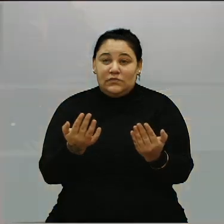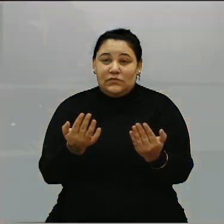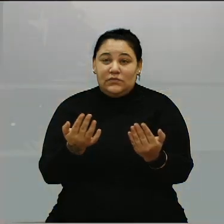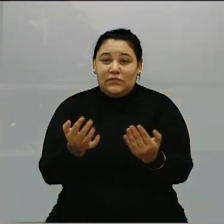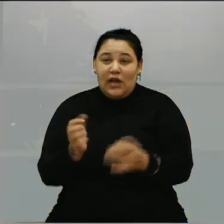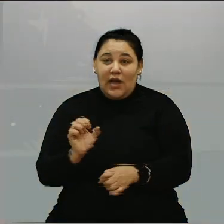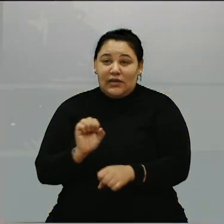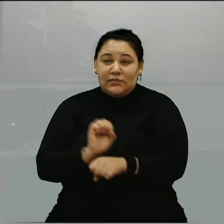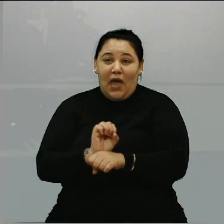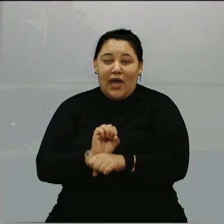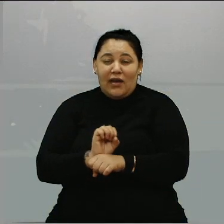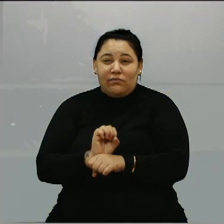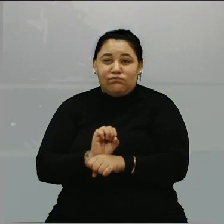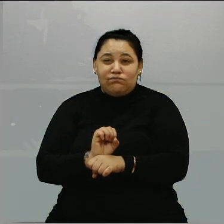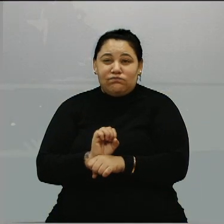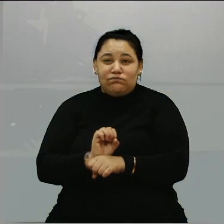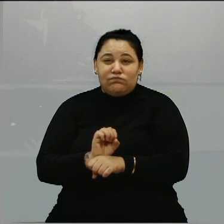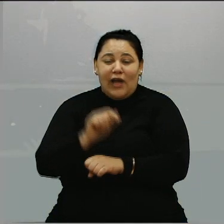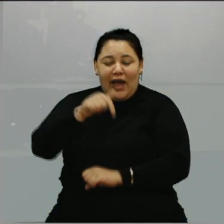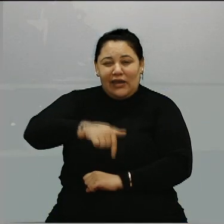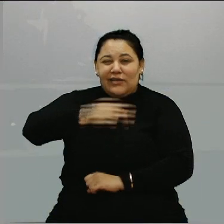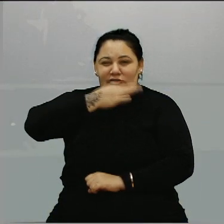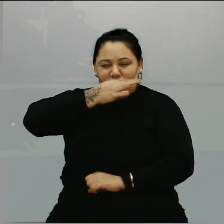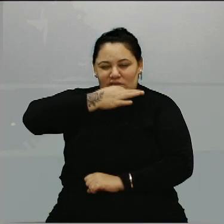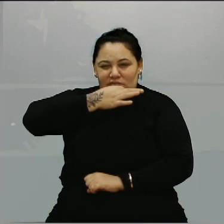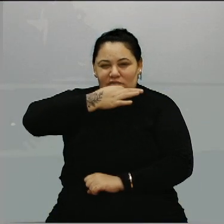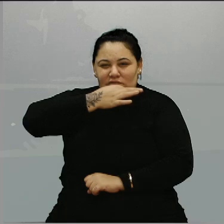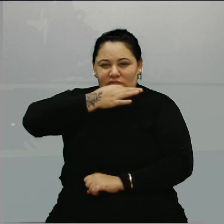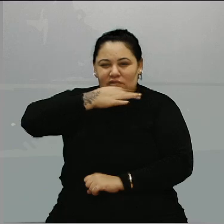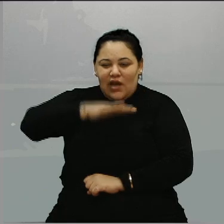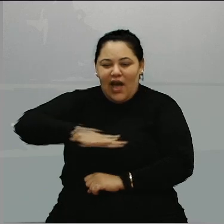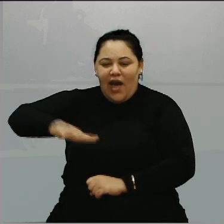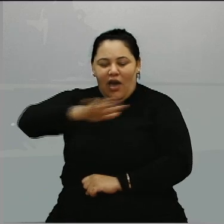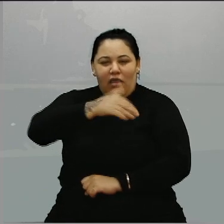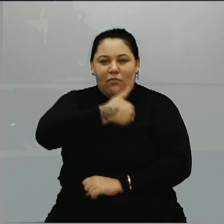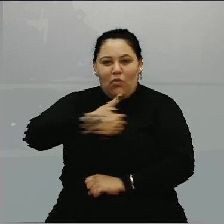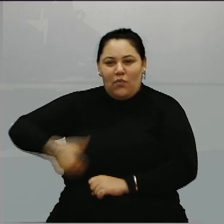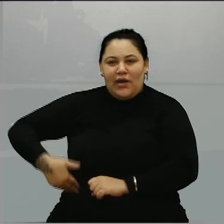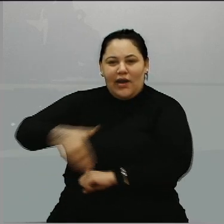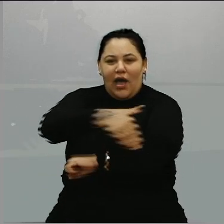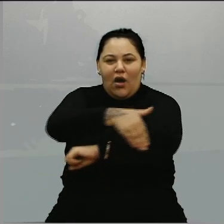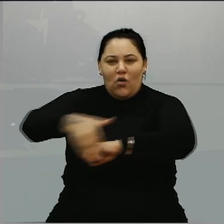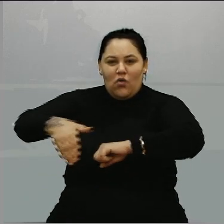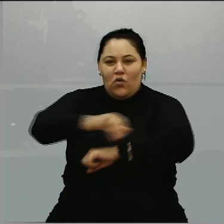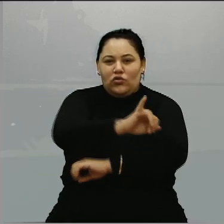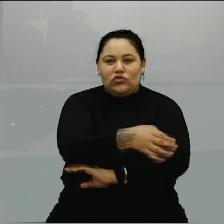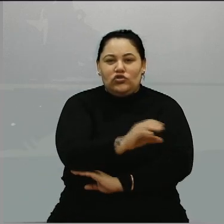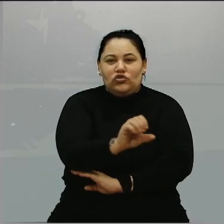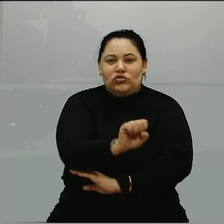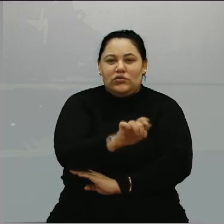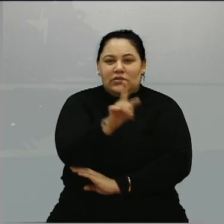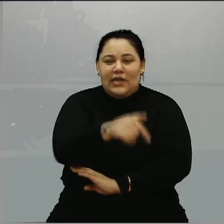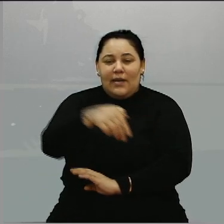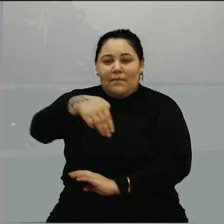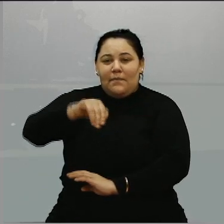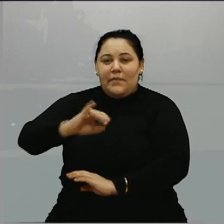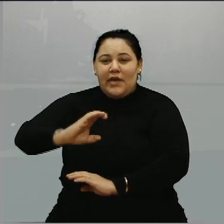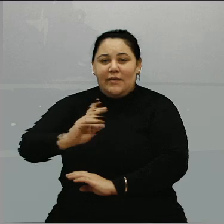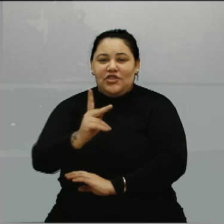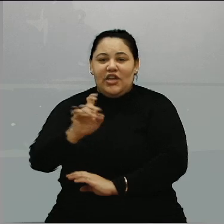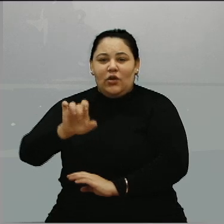encosta aqui no município de Caxias do Sul, em área pública, na rua José Miquelon, no bairro Nossa Senhora de